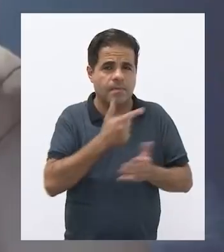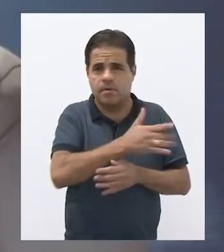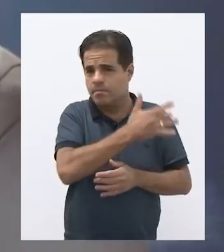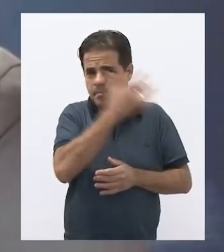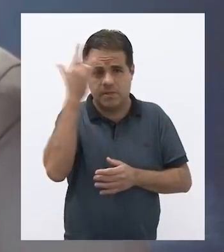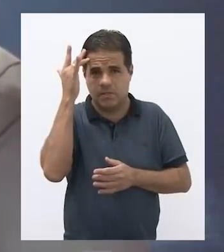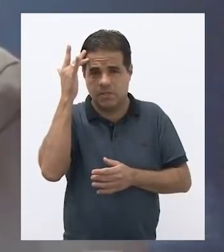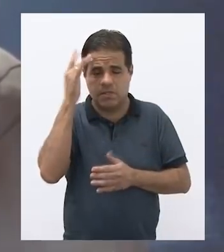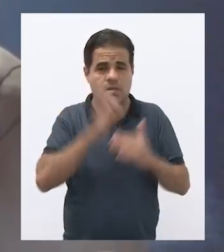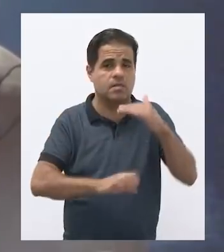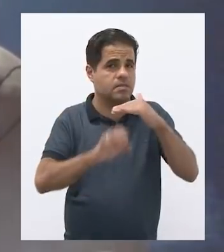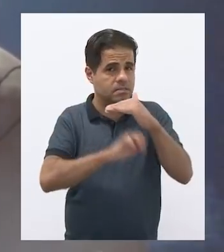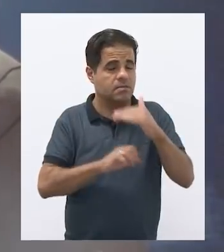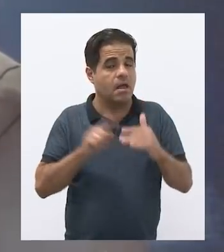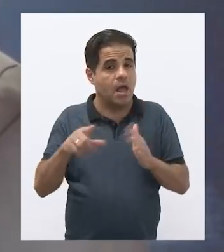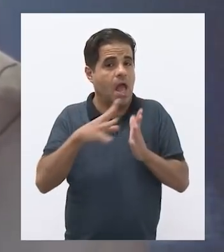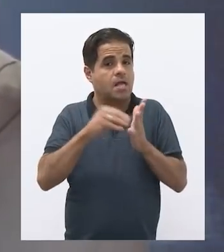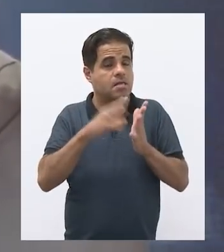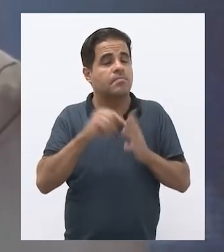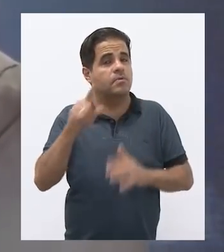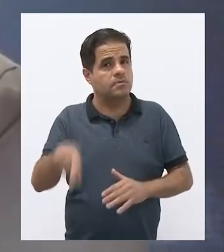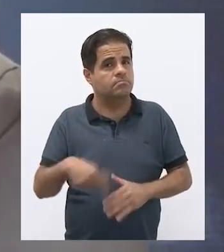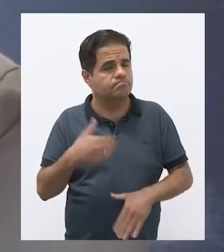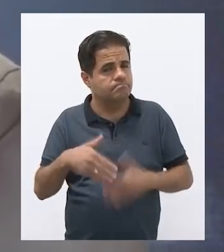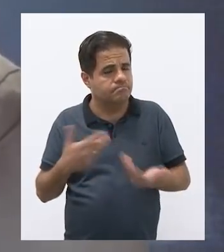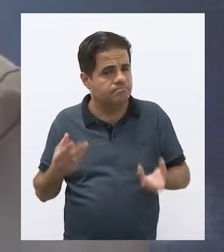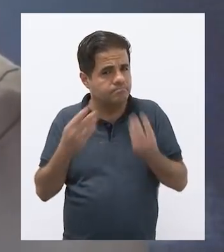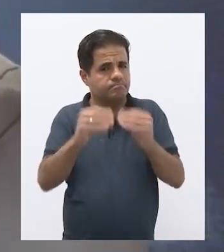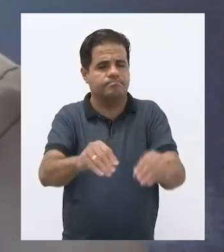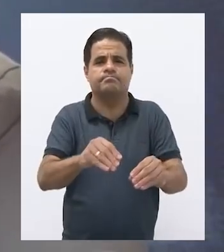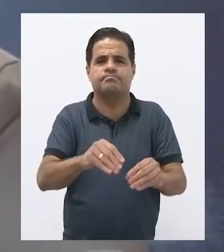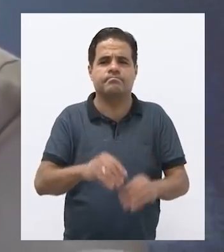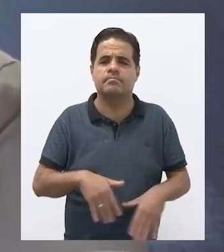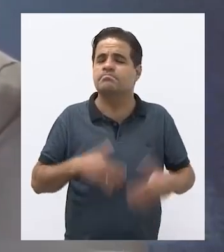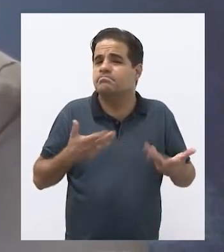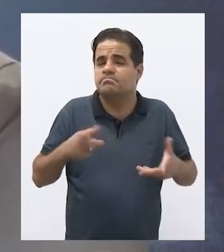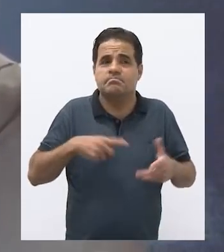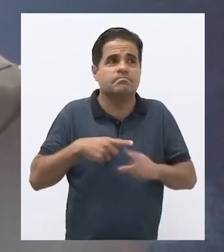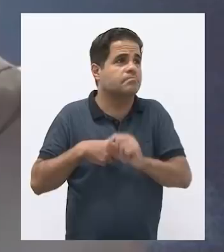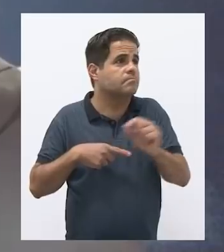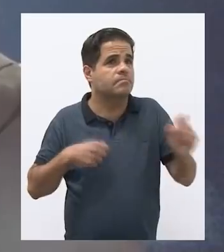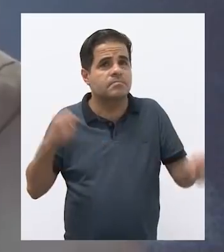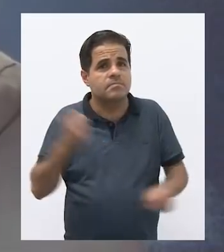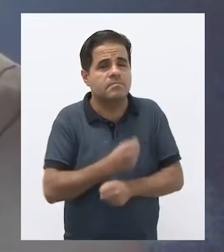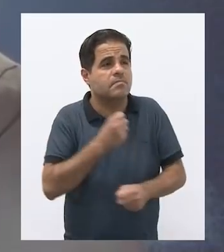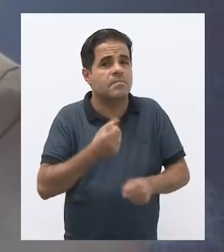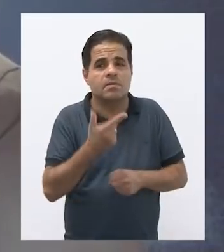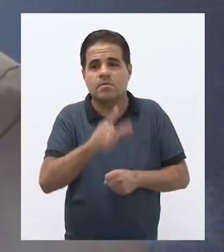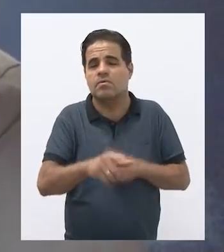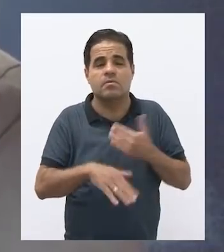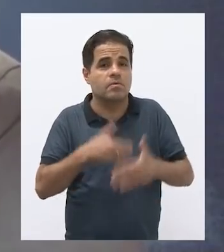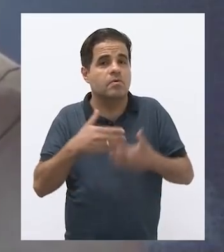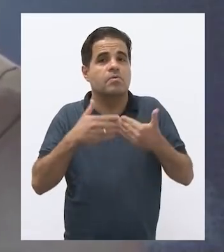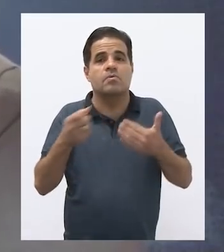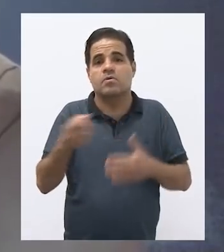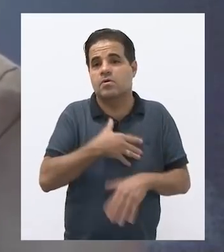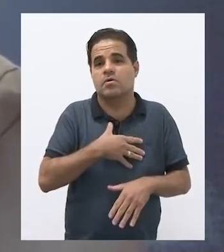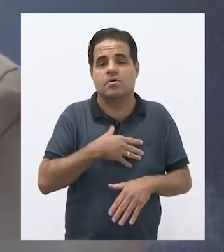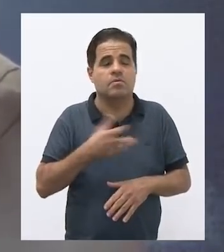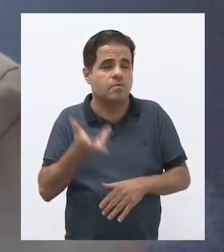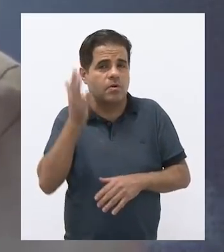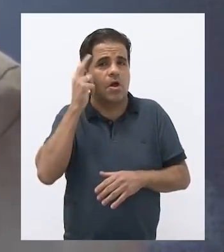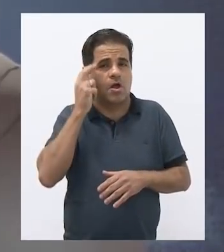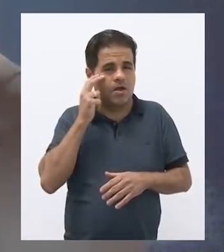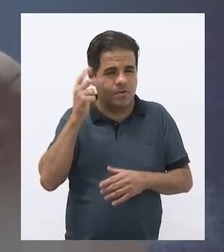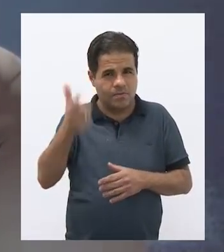outras empresas e de esse modelo ter sido implementado, o que se tem é uma construção de um novo hábito, se desenvolveu uma nova